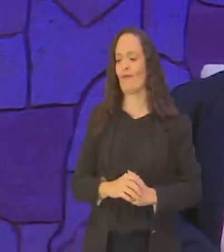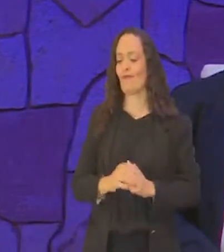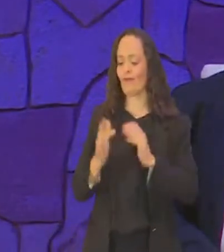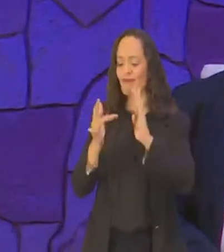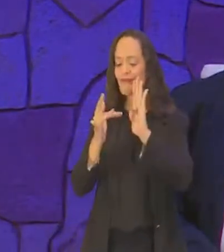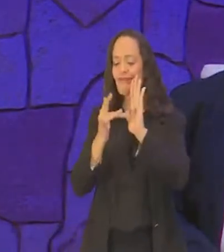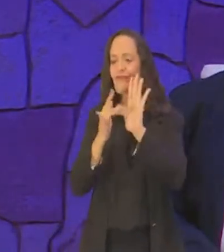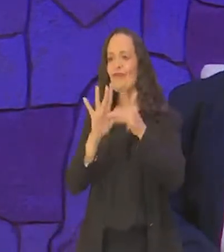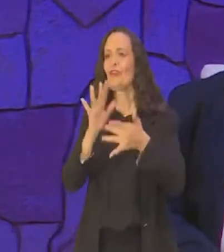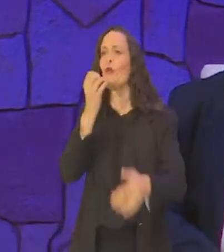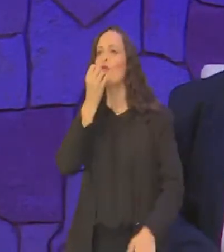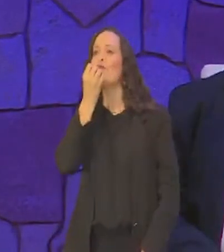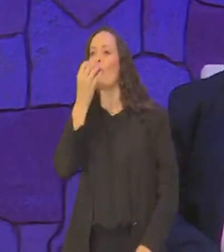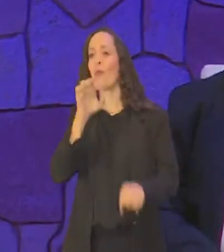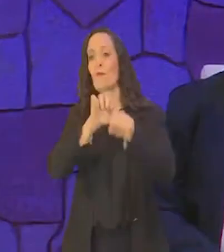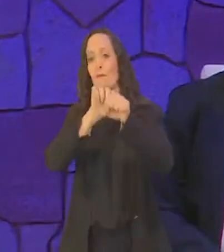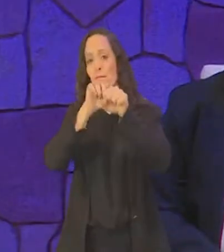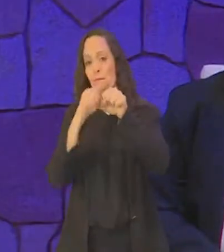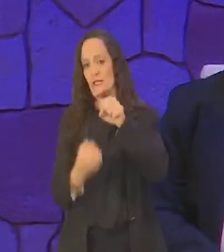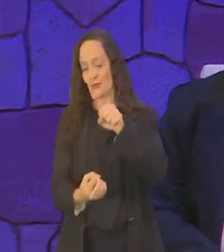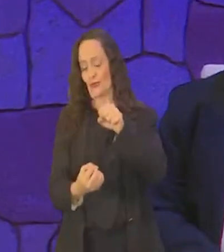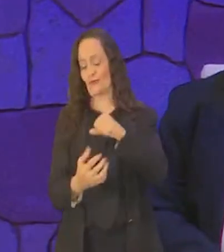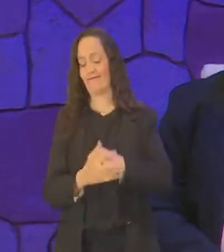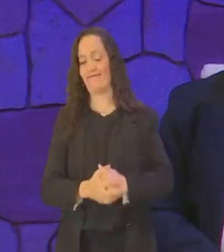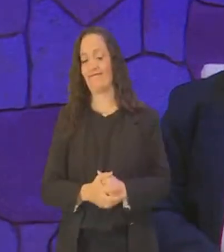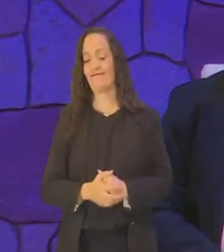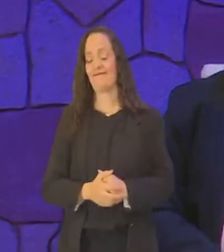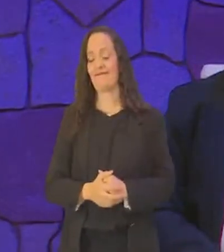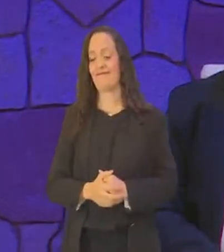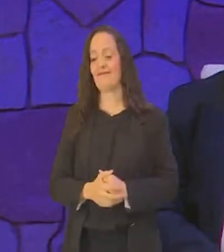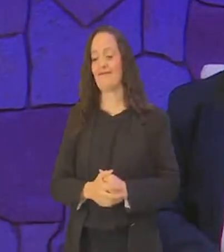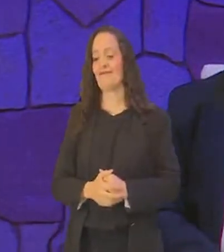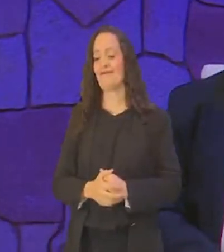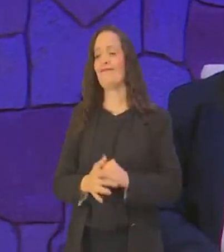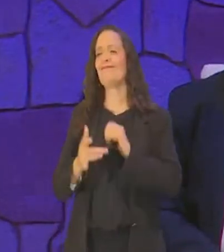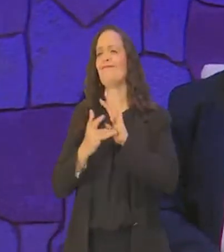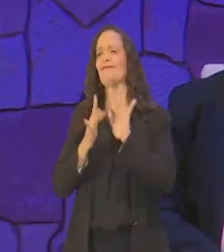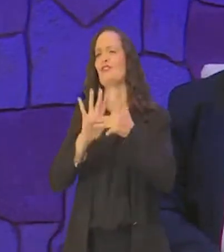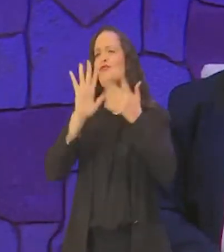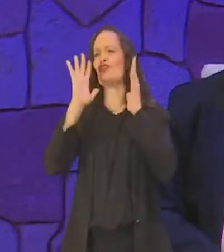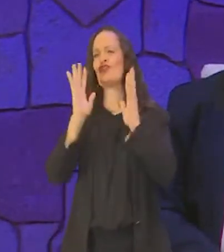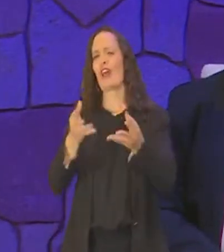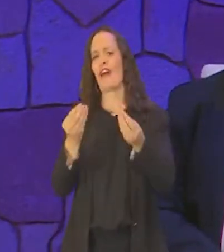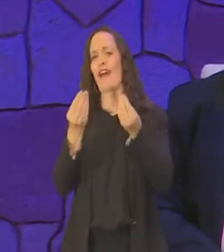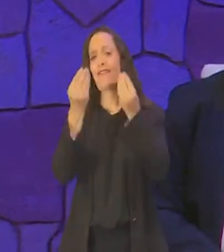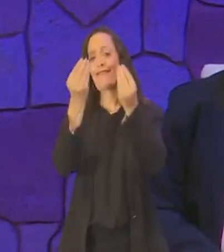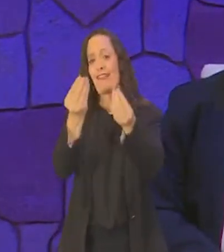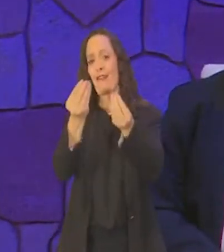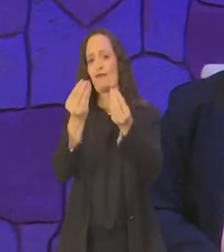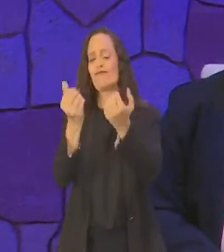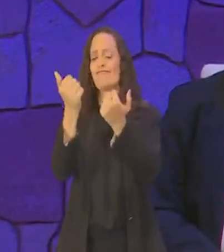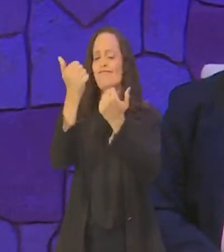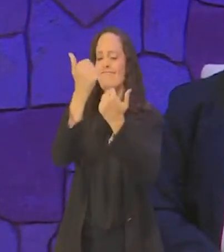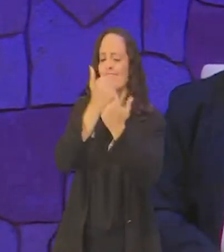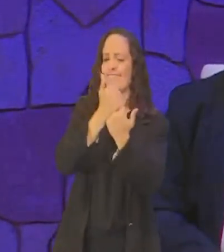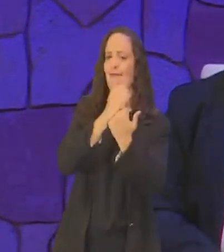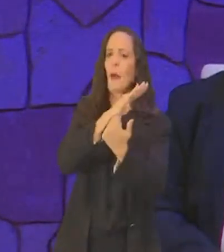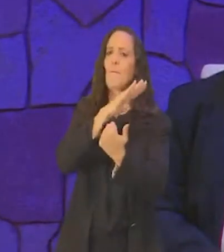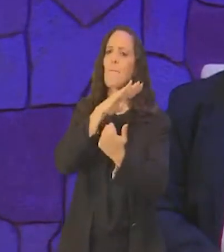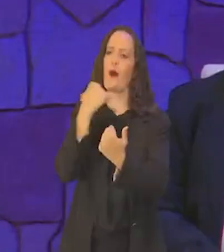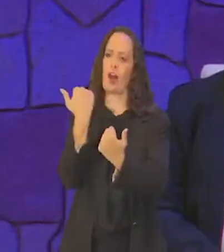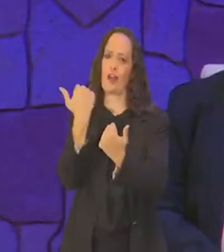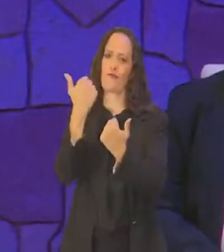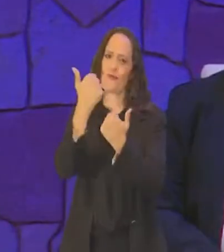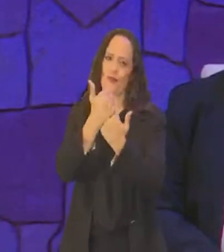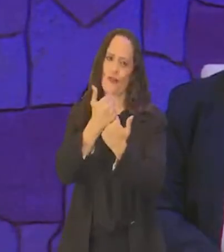Jesus, Ele é o bom pastor, e Ele já deu a sua vida por nós,